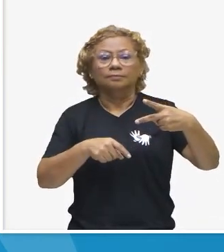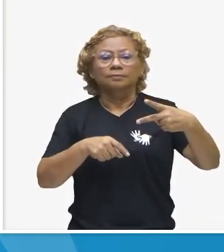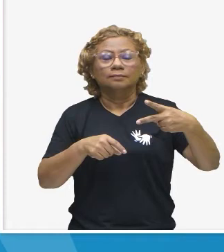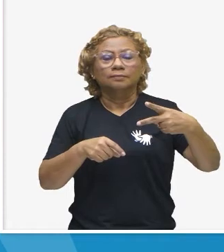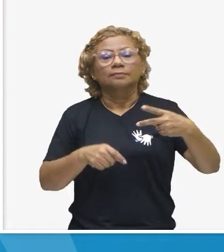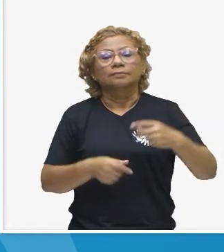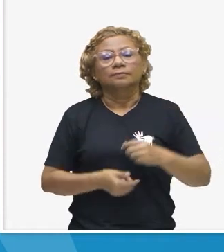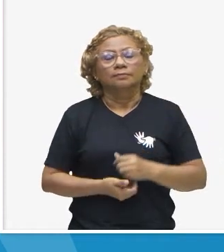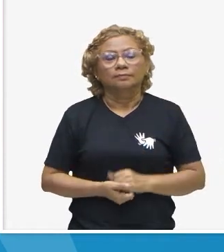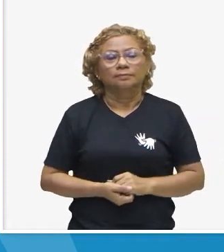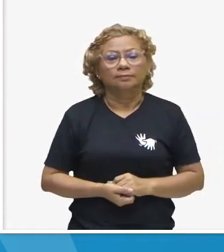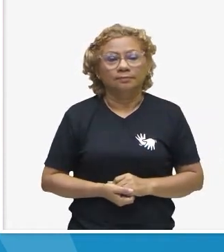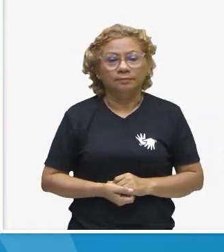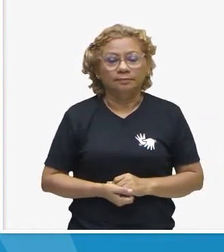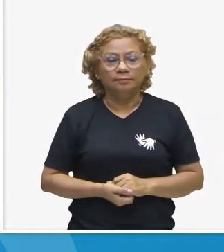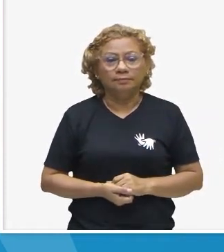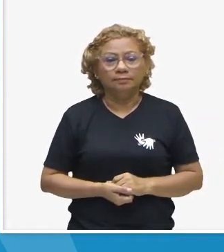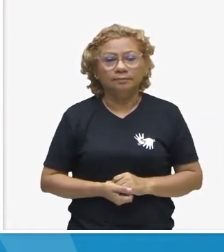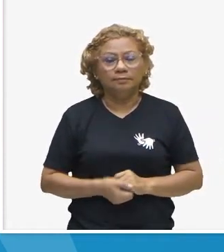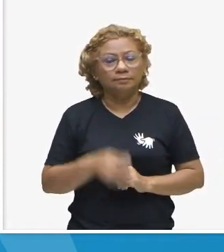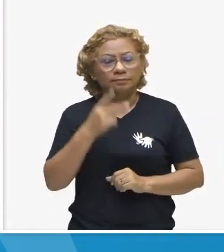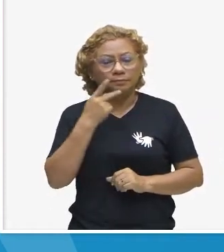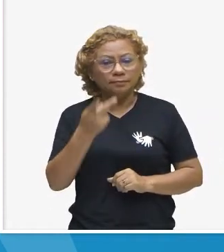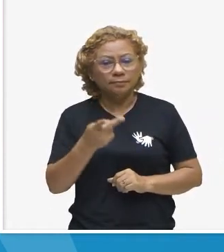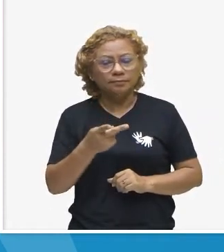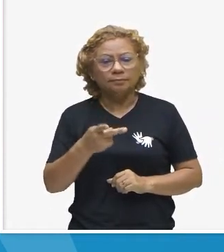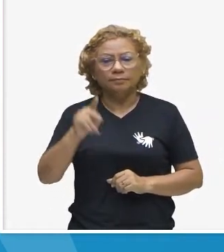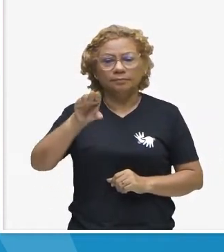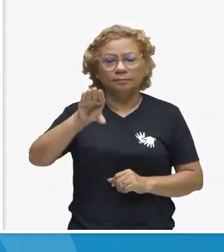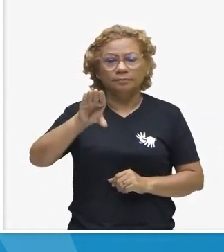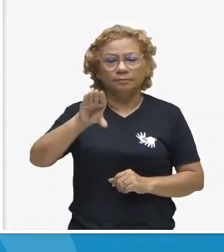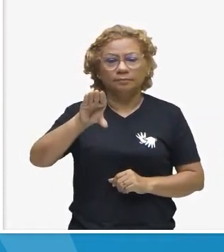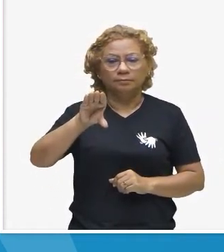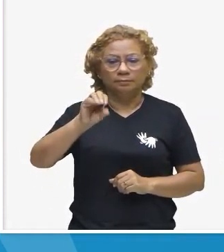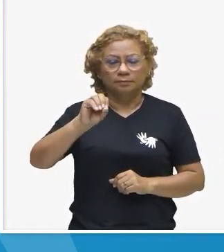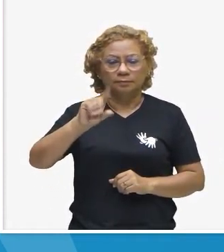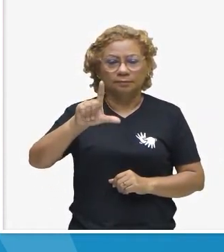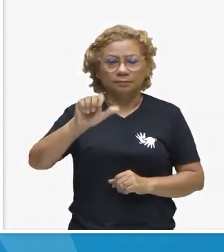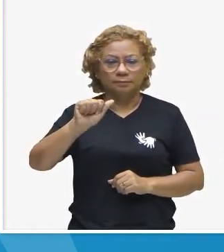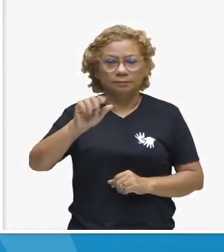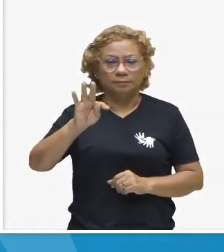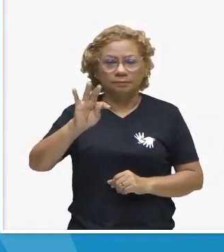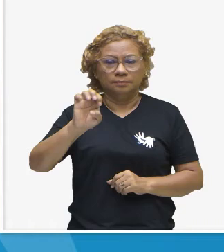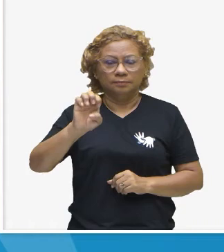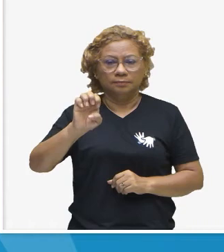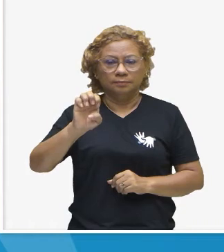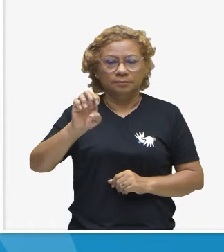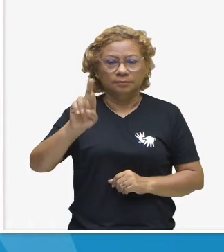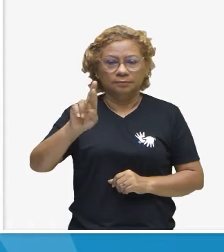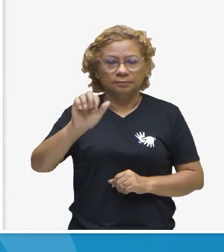Quando você fala em colaterais, é do mesmo lado. Então,